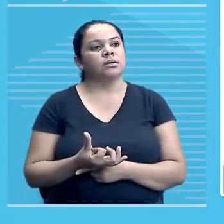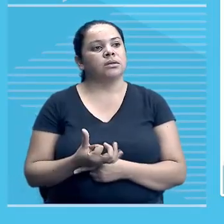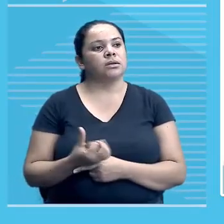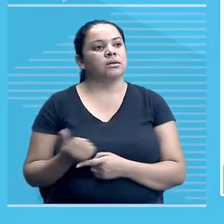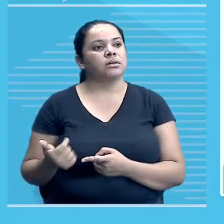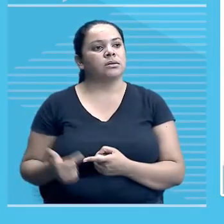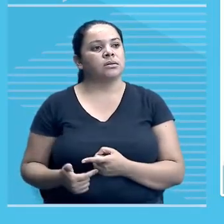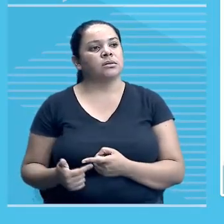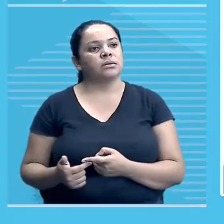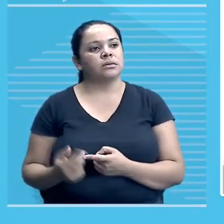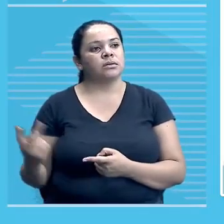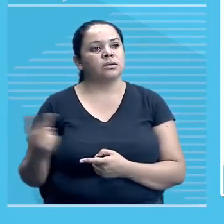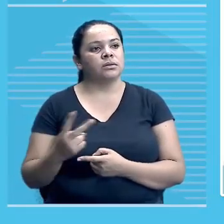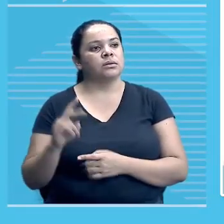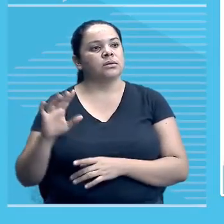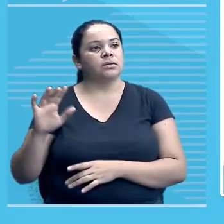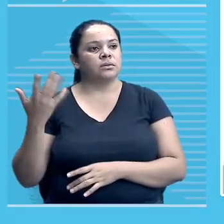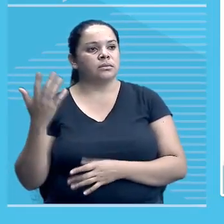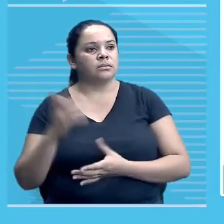duas soluções.